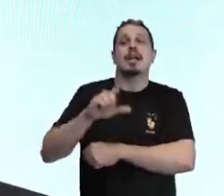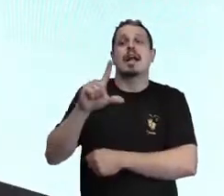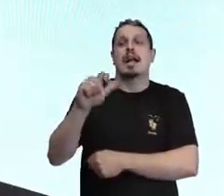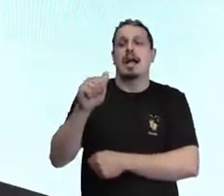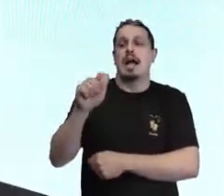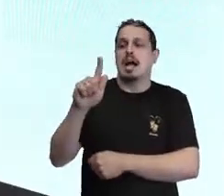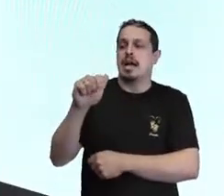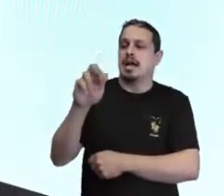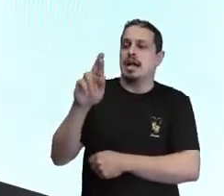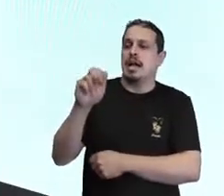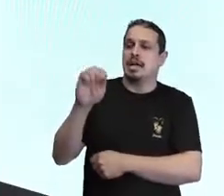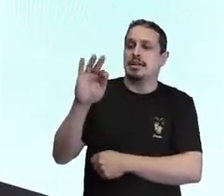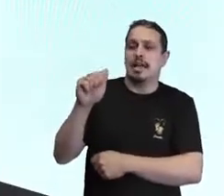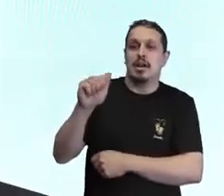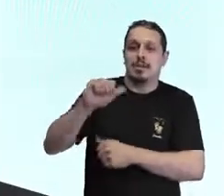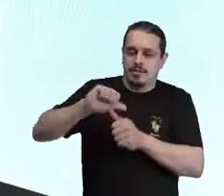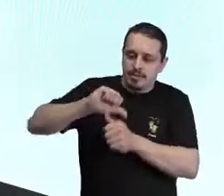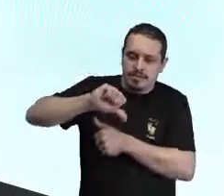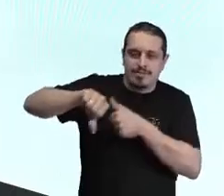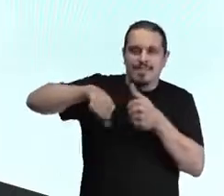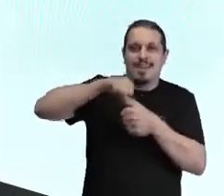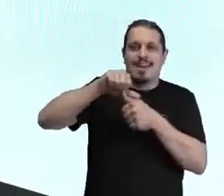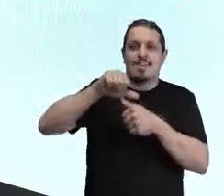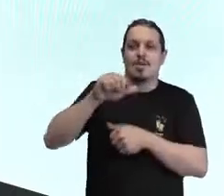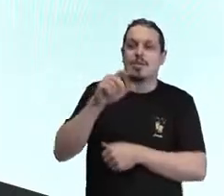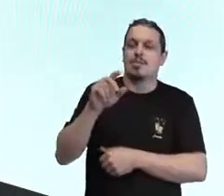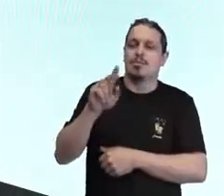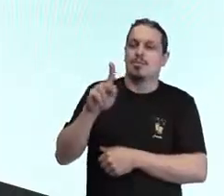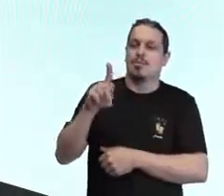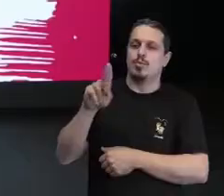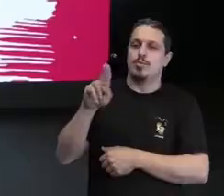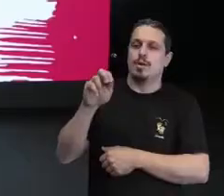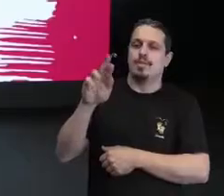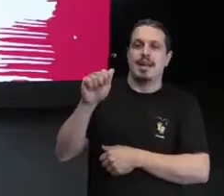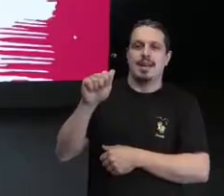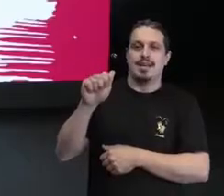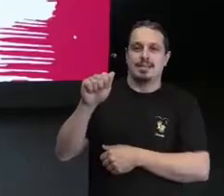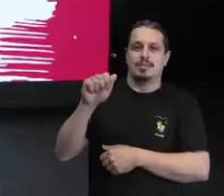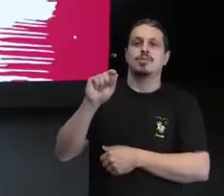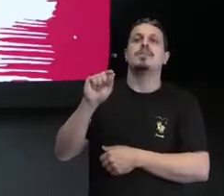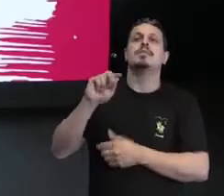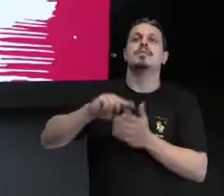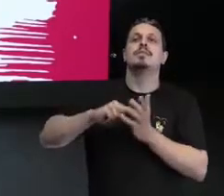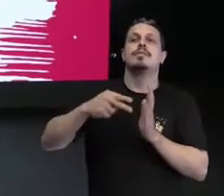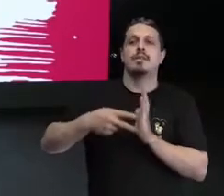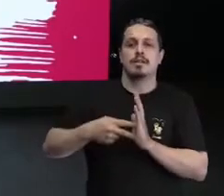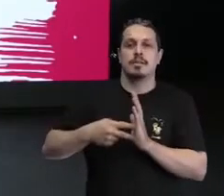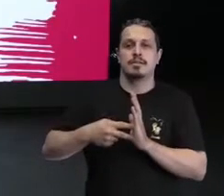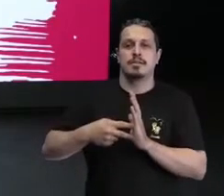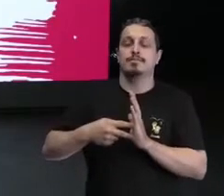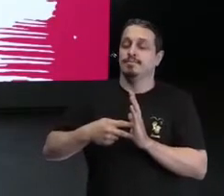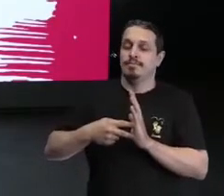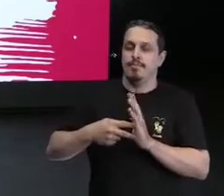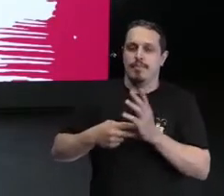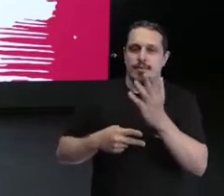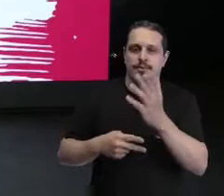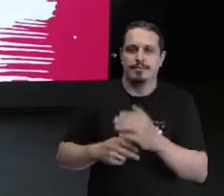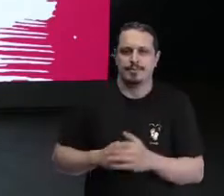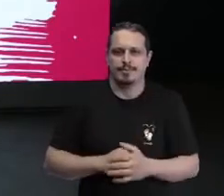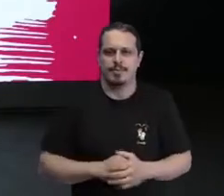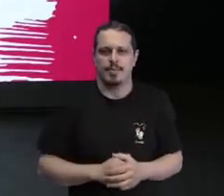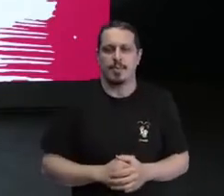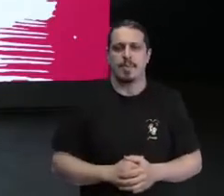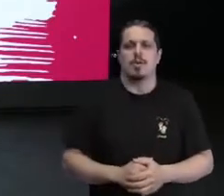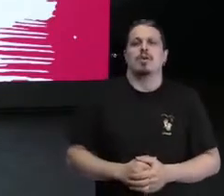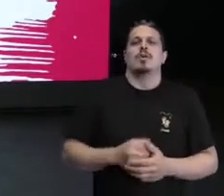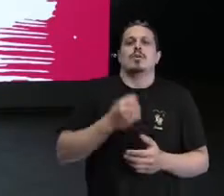que é isso? De onde essa pessoa tirou esse nome, né? E o que que eu estou fazendo aqui, afinal de contas? Bom, eu estou